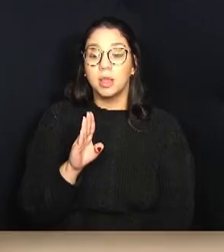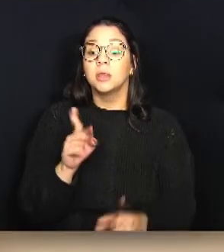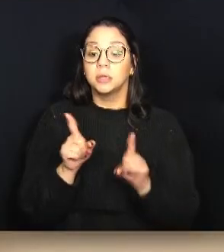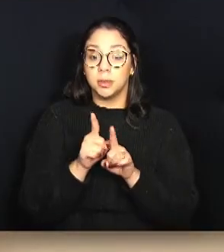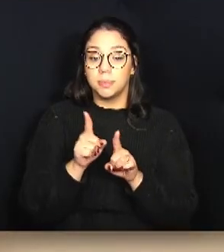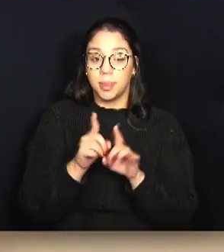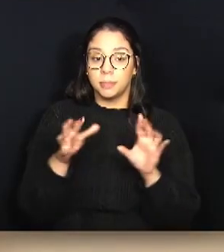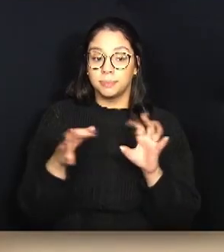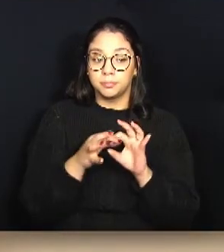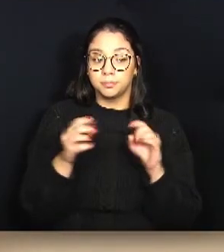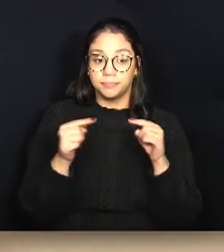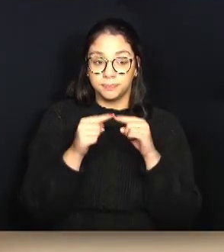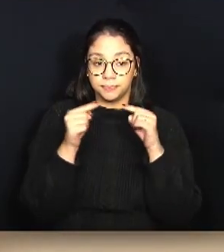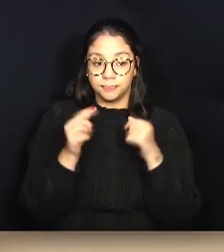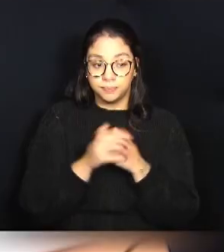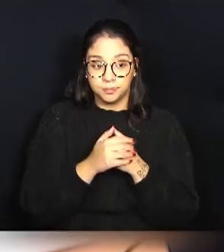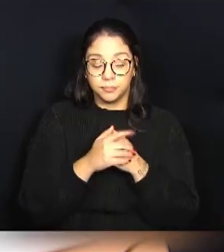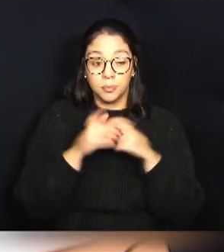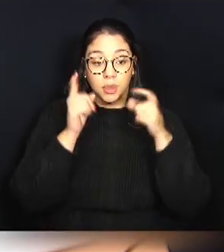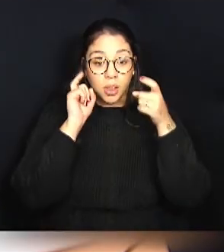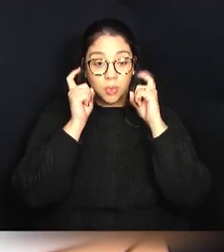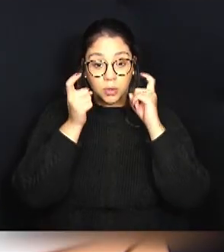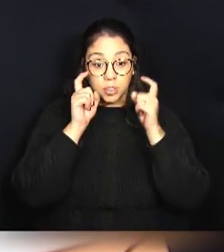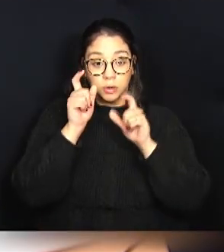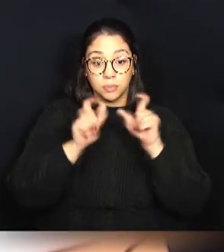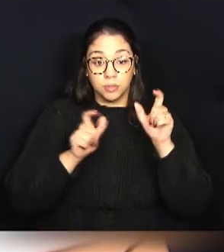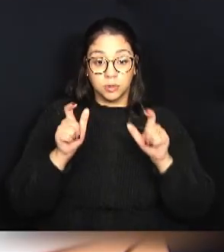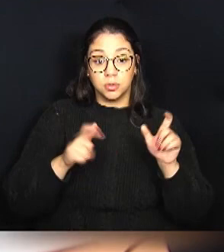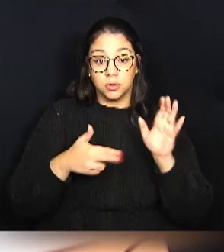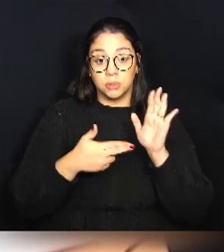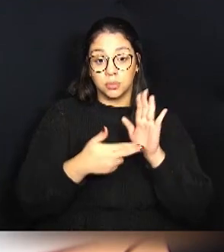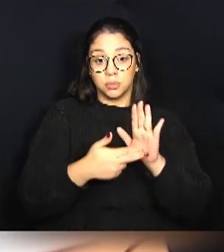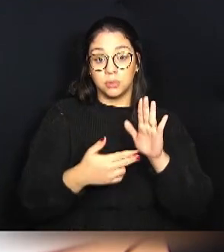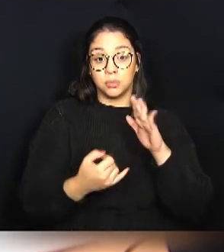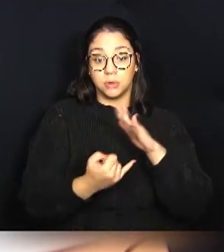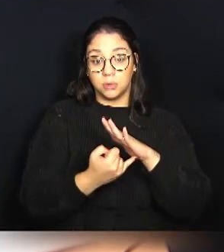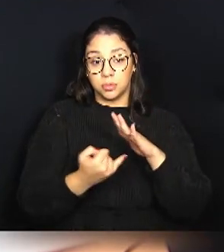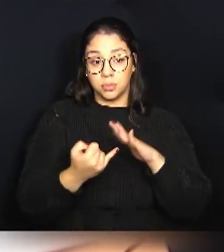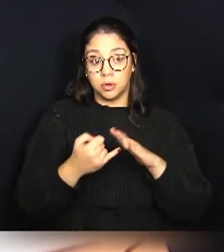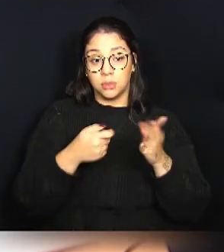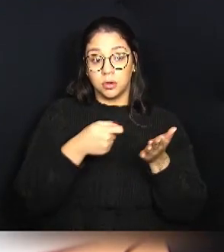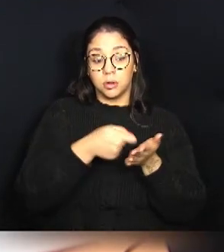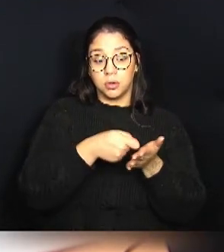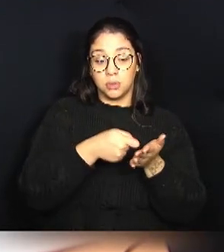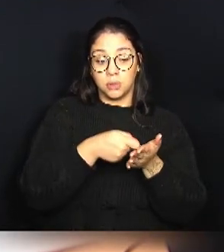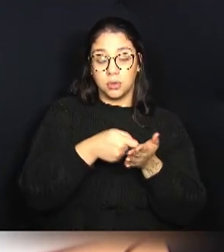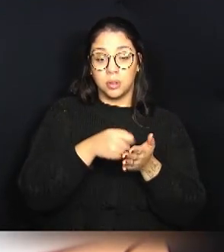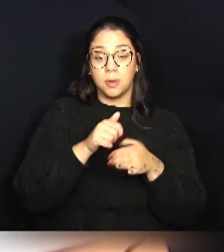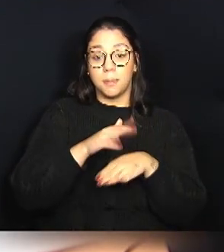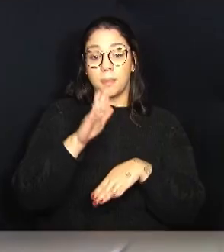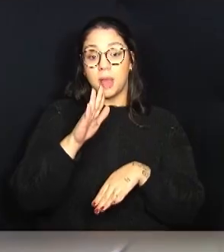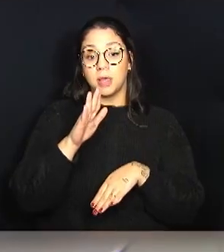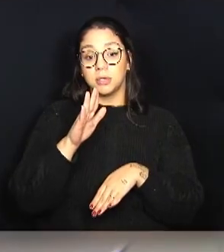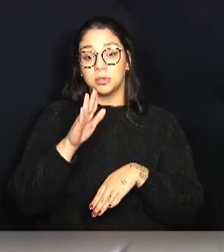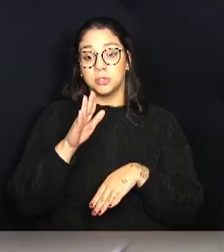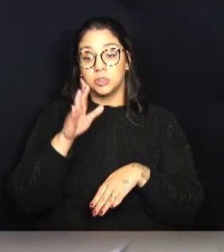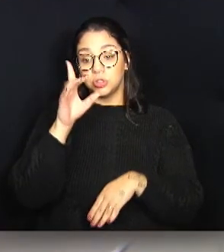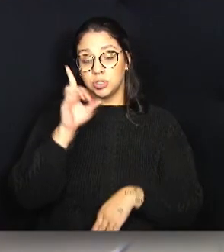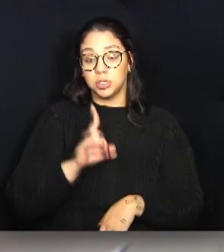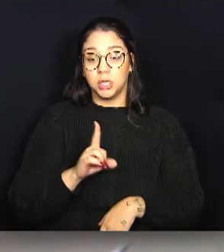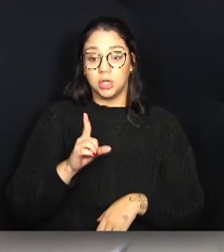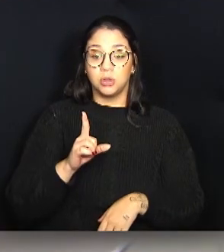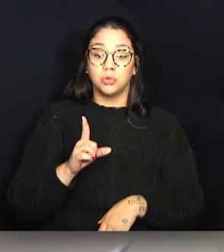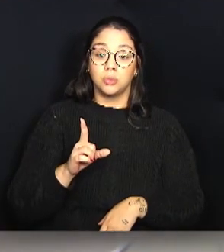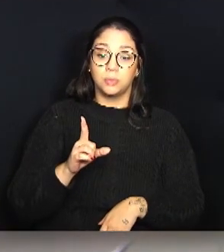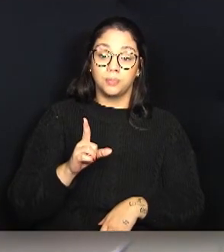sentido. Durante a reunião, os representantes das entidades cobraram por mais direitos linguísticos,